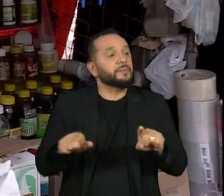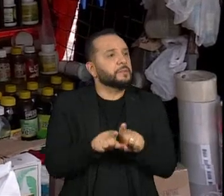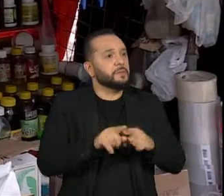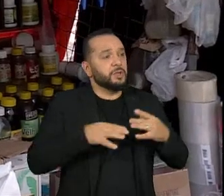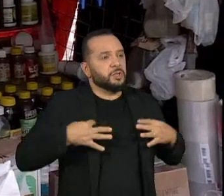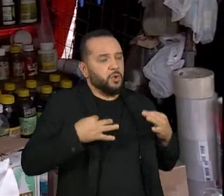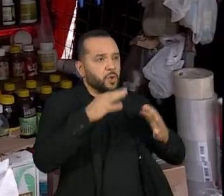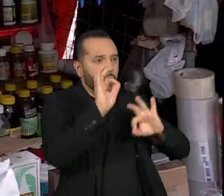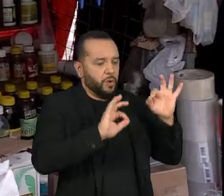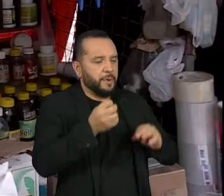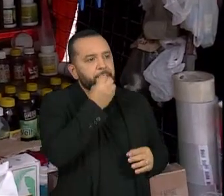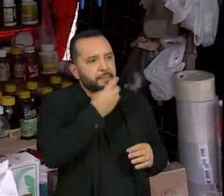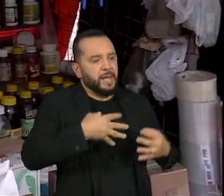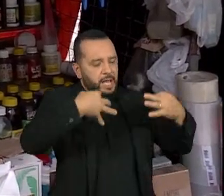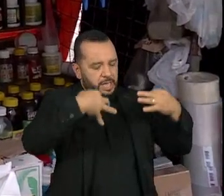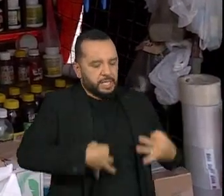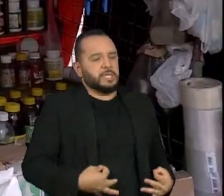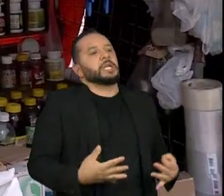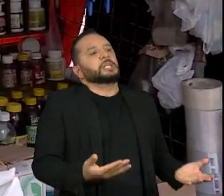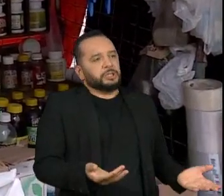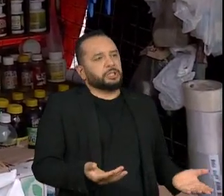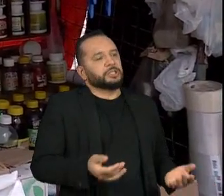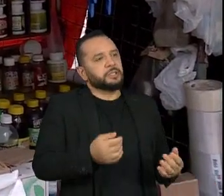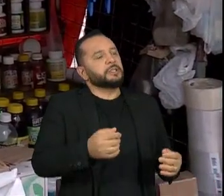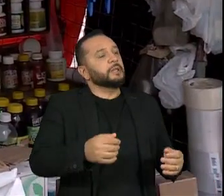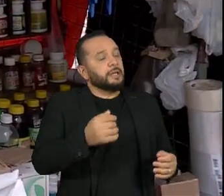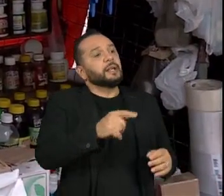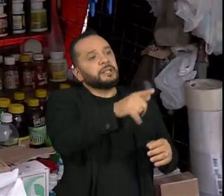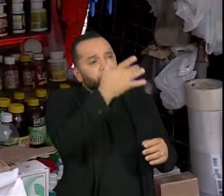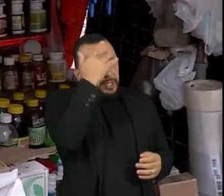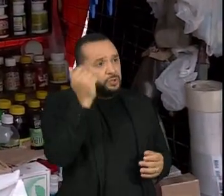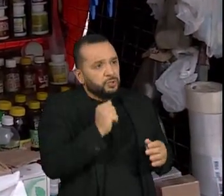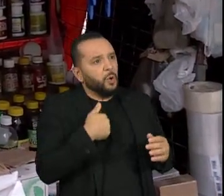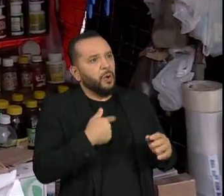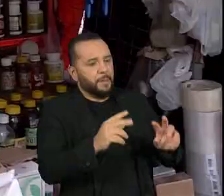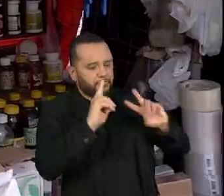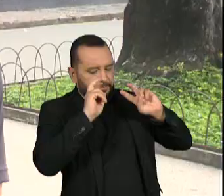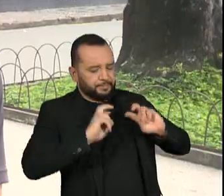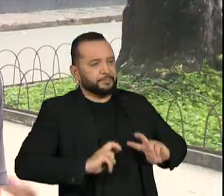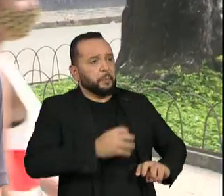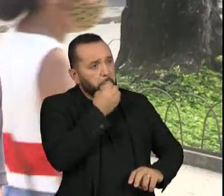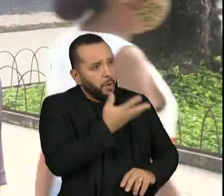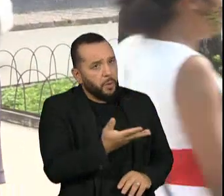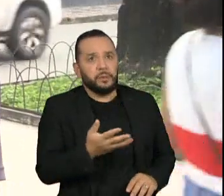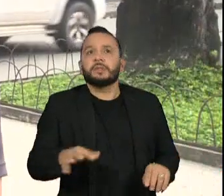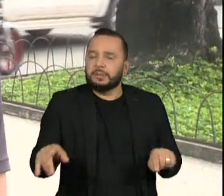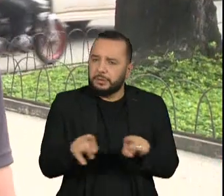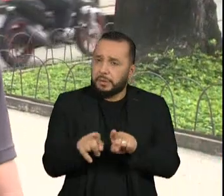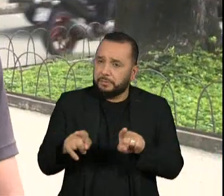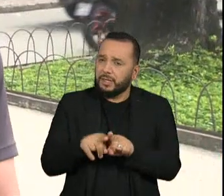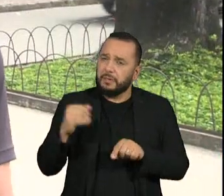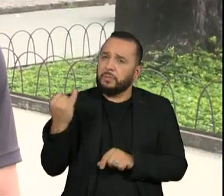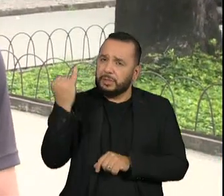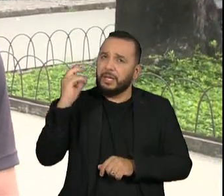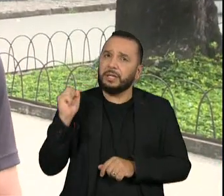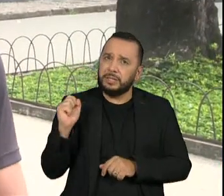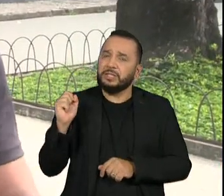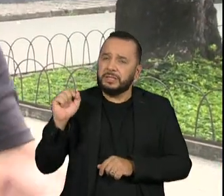visto bem, decentemente, eu passo uma mensagem boa para o meu cliente. Conta muito para ela